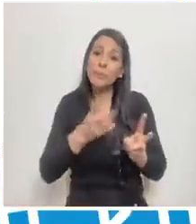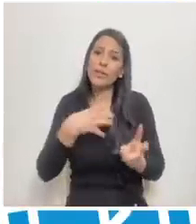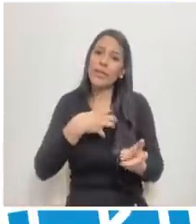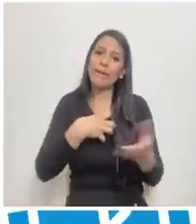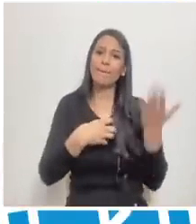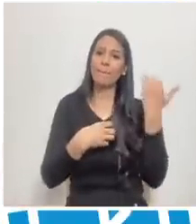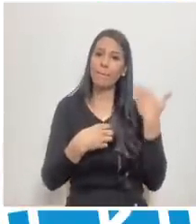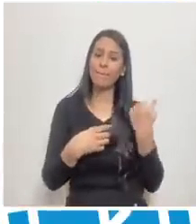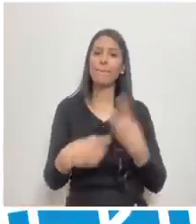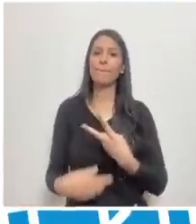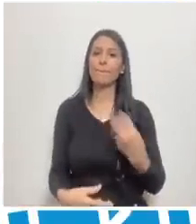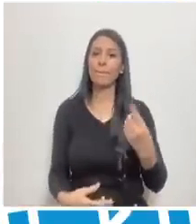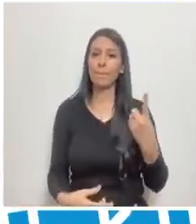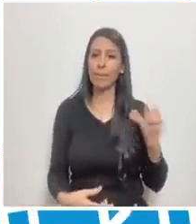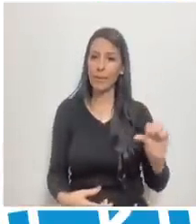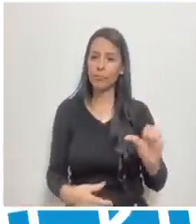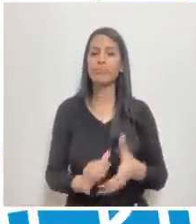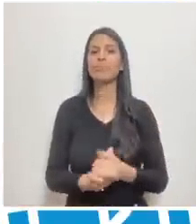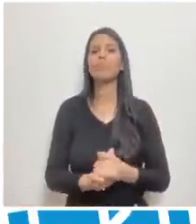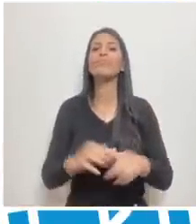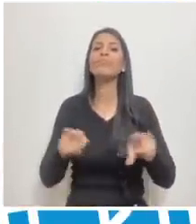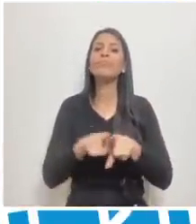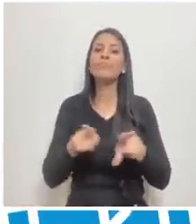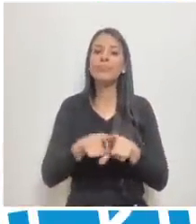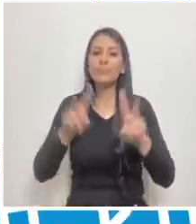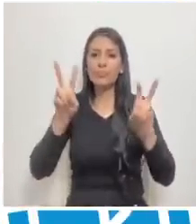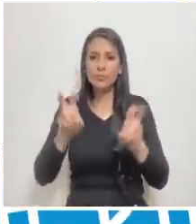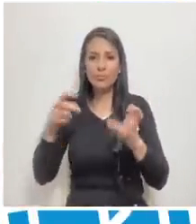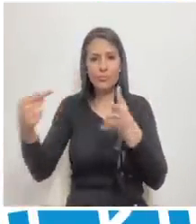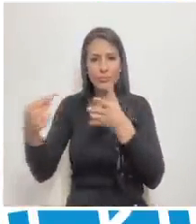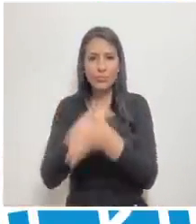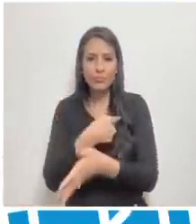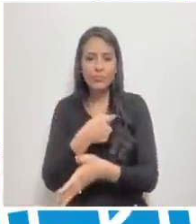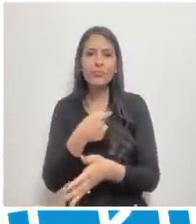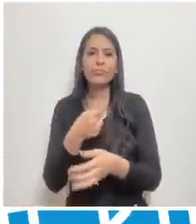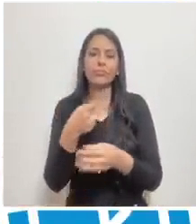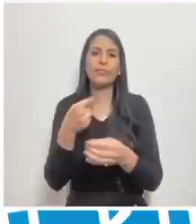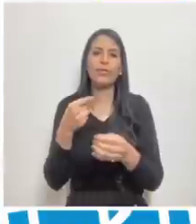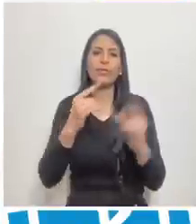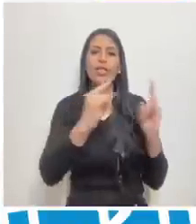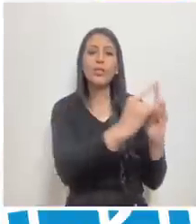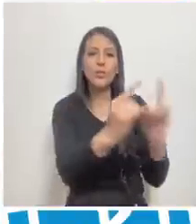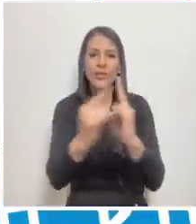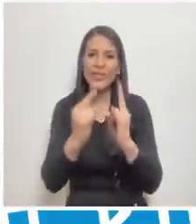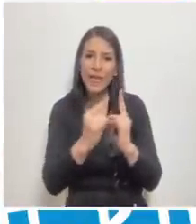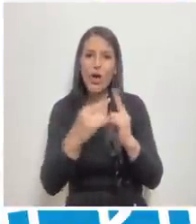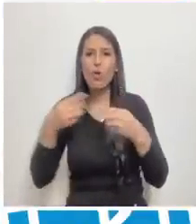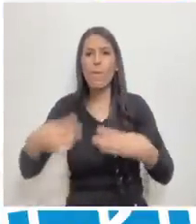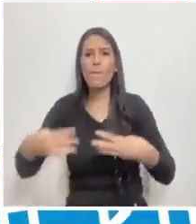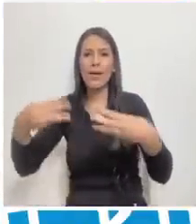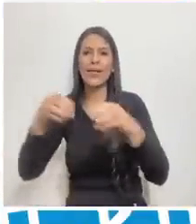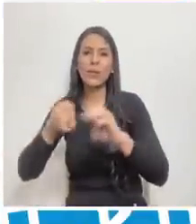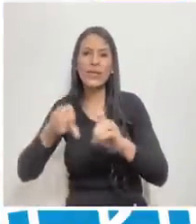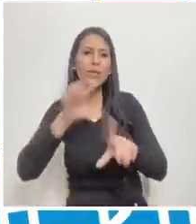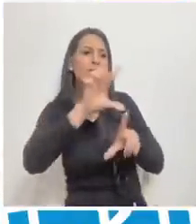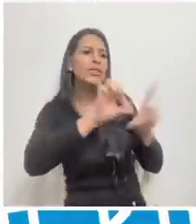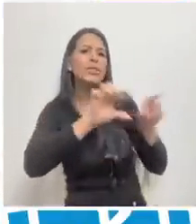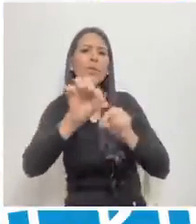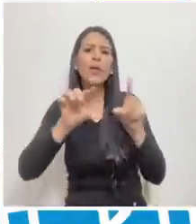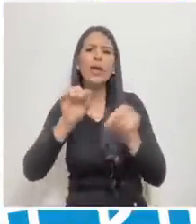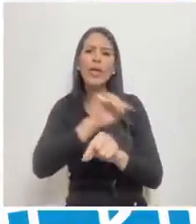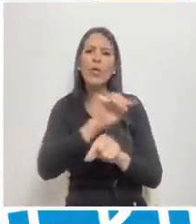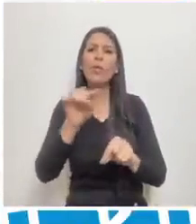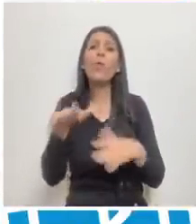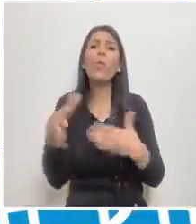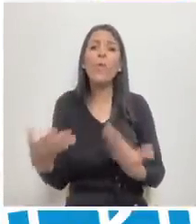pergunta, que critérios foram utilizados pelo MEC para a escolha das instituições, eu acredito que deva ser as instituições que